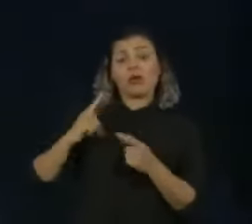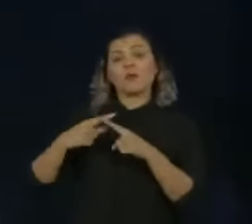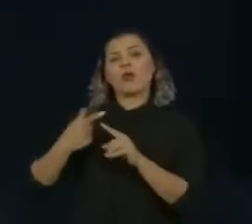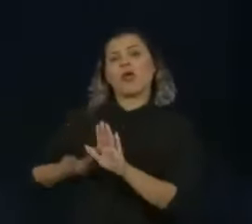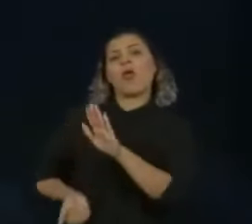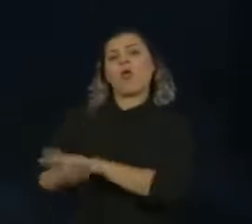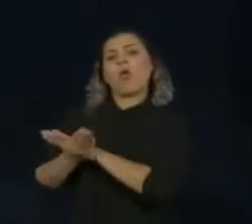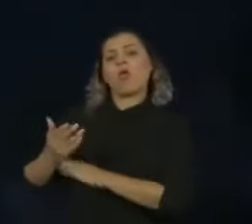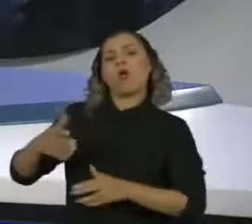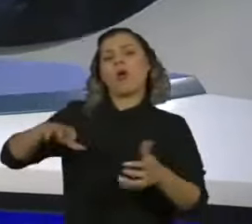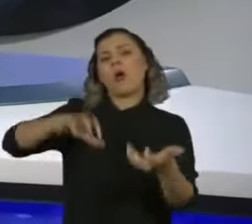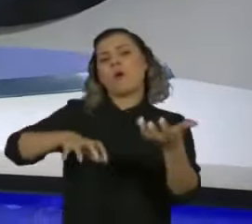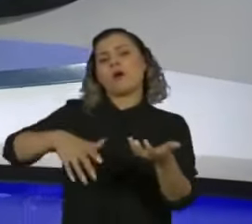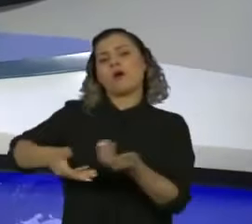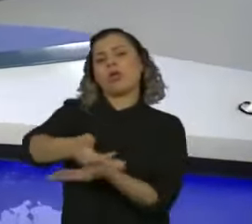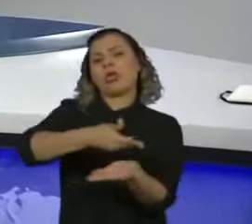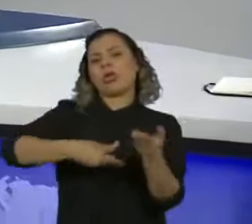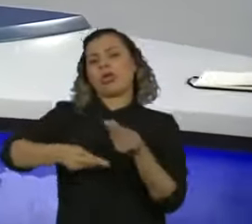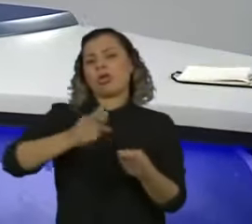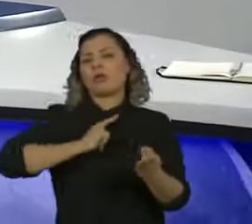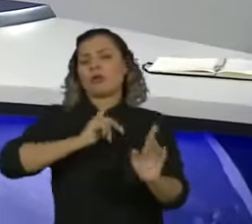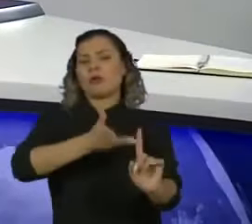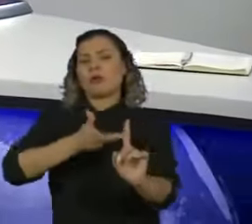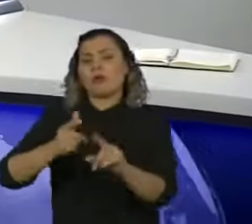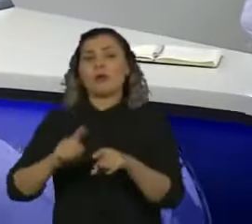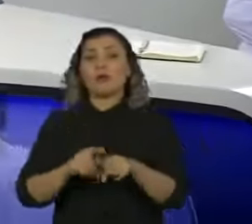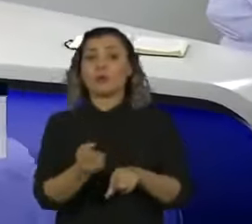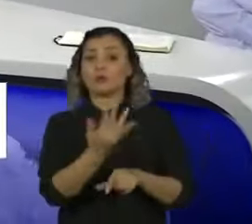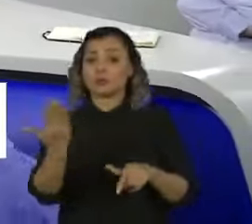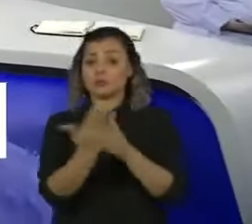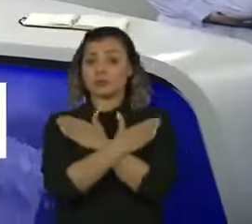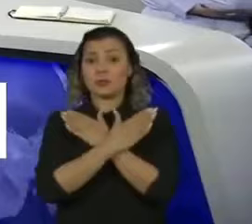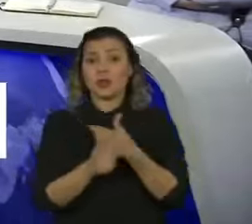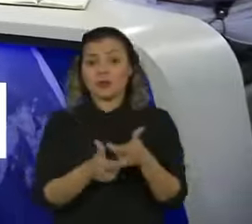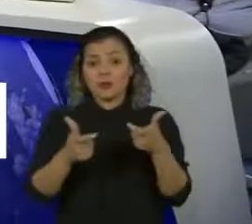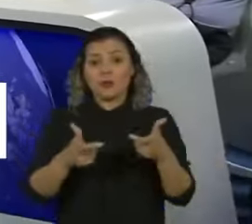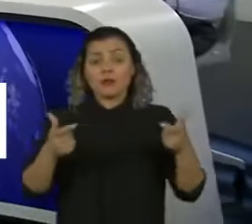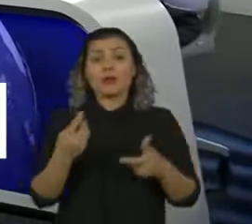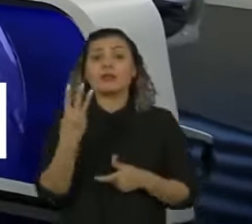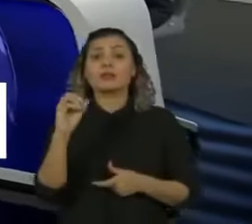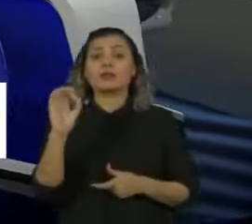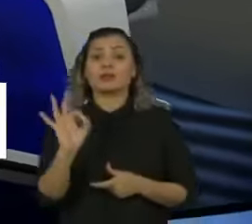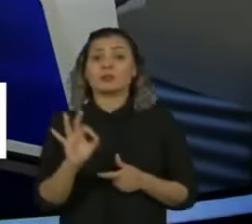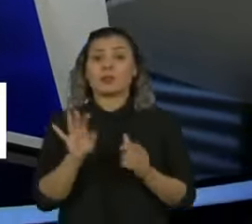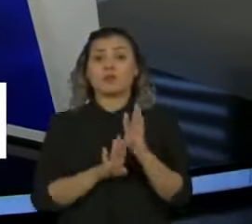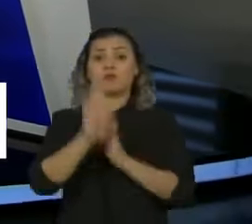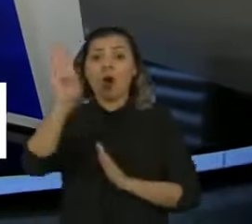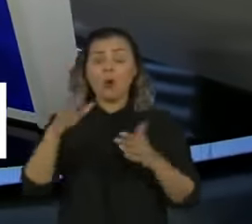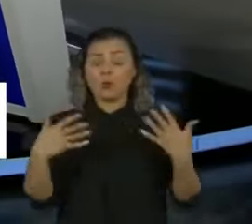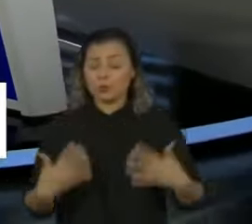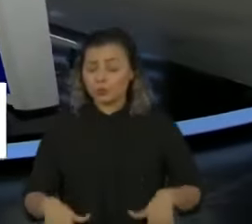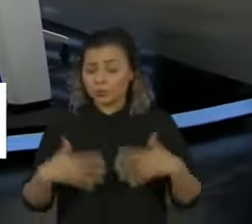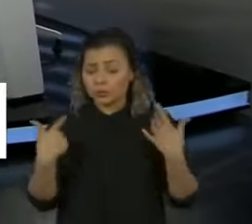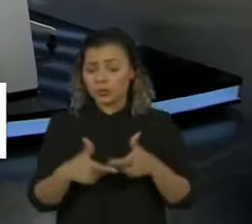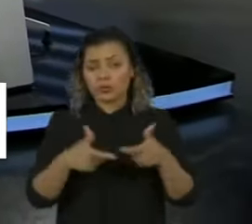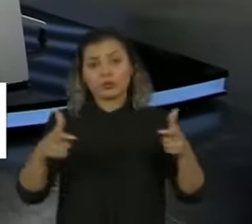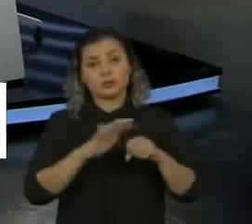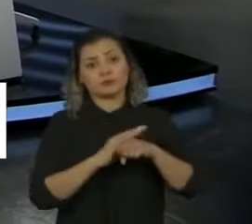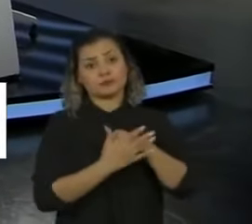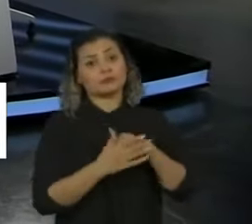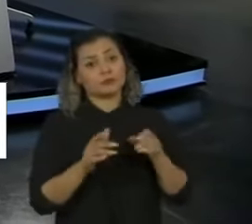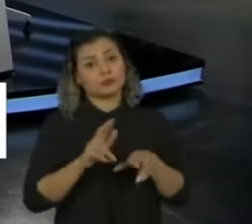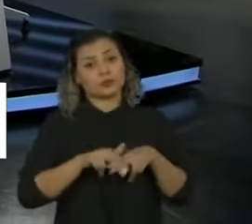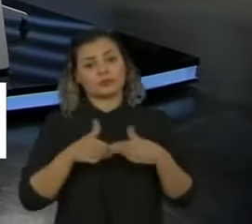o Congresso. E ainda, o número de desempregados no país cresceu mais de 30% durante a pandemia de